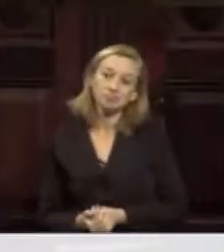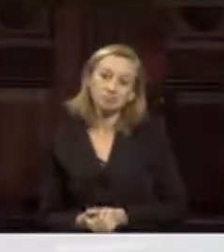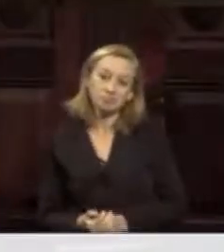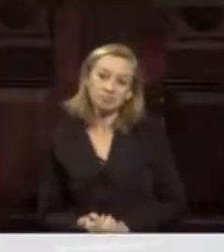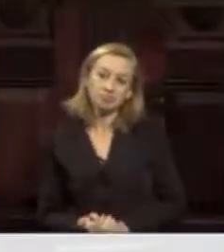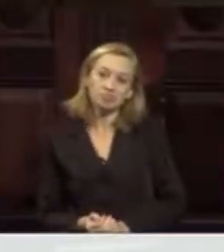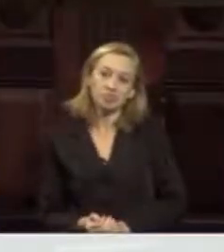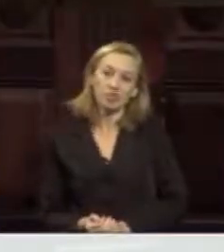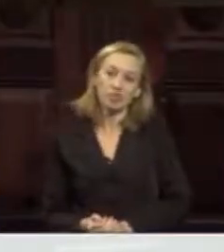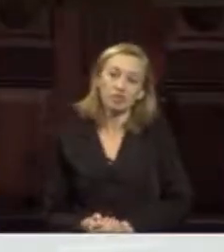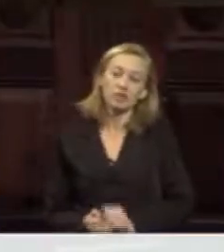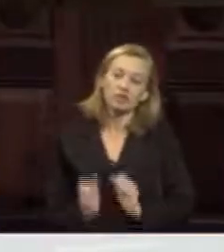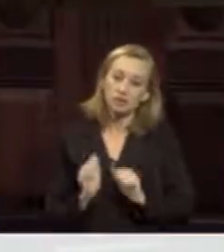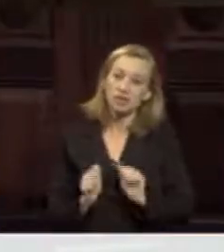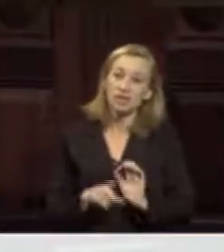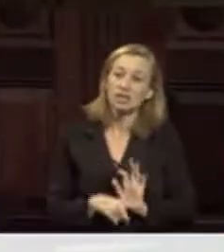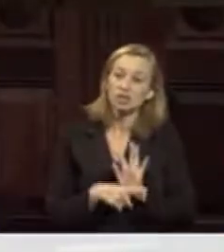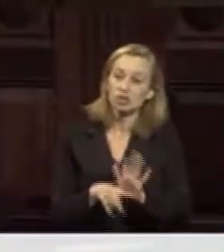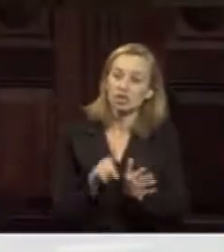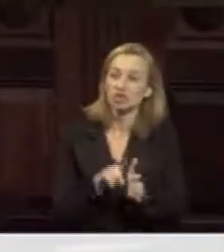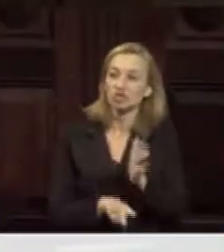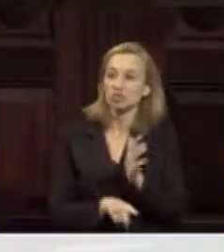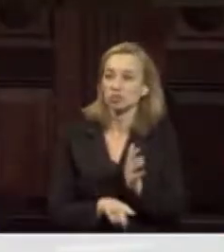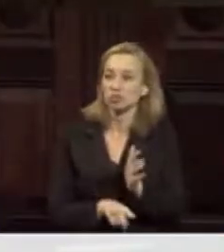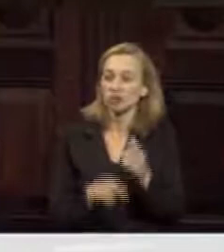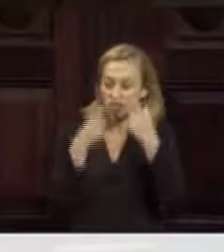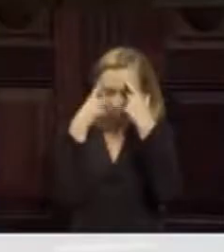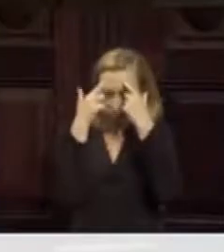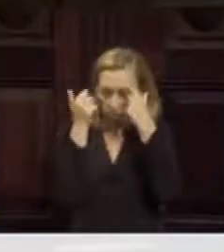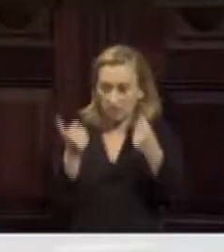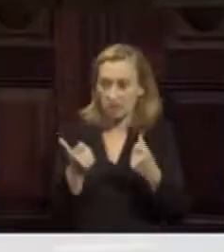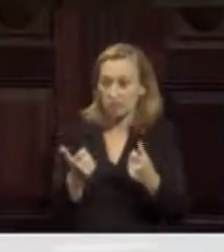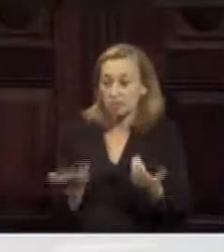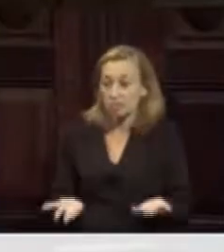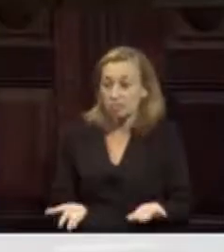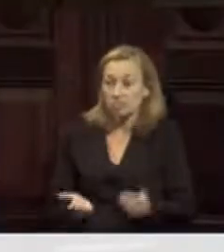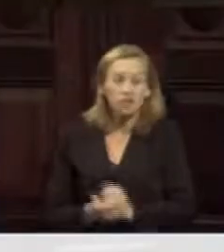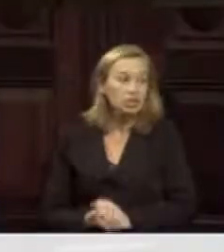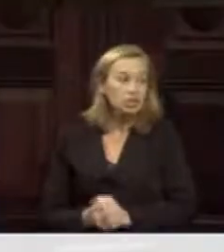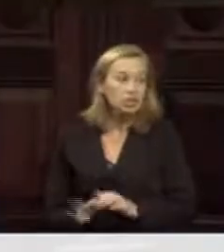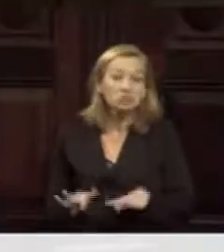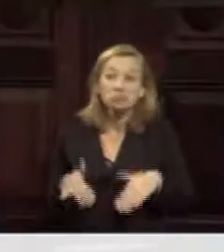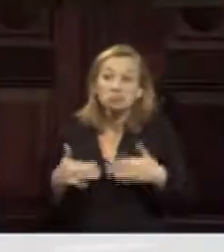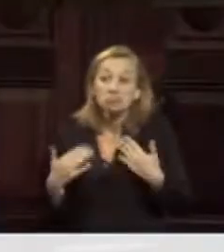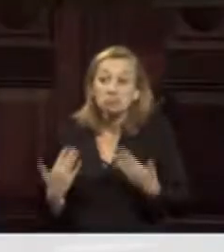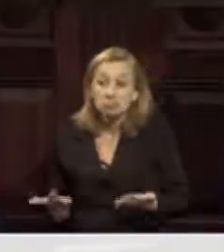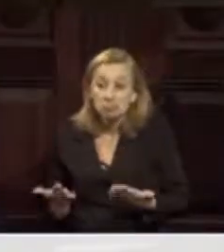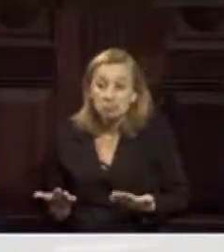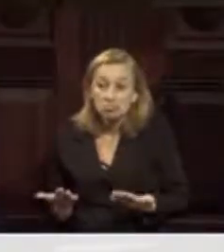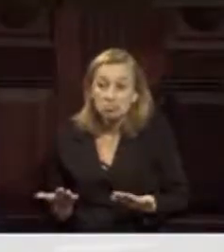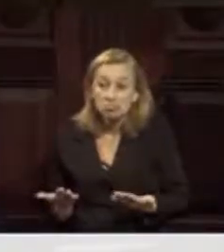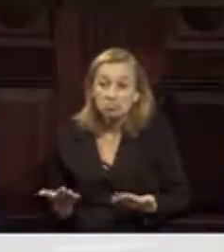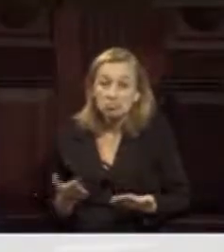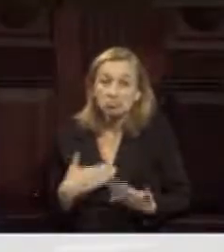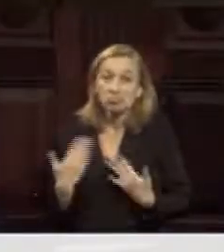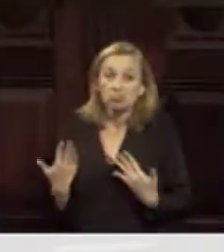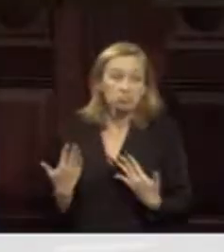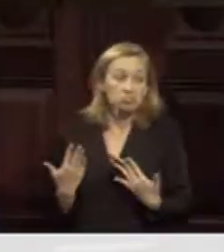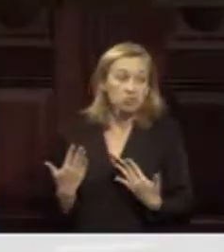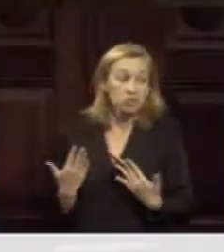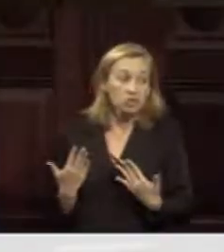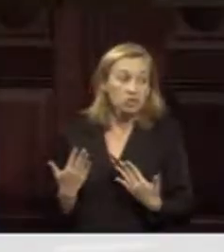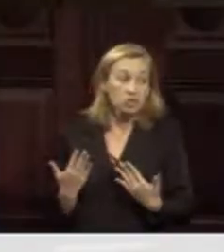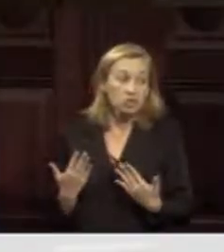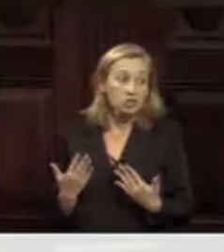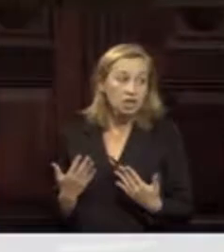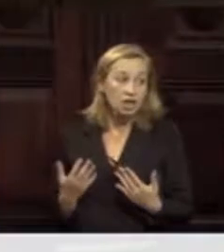expressiva dos indicadores de violência. Então, não nos causa surpresa que os